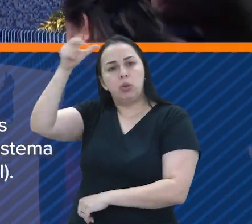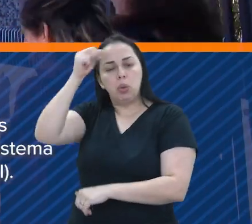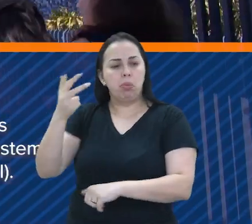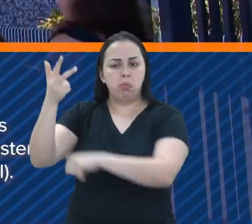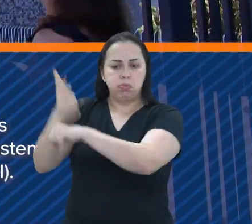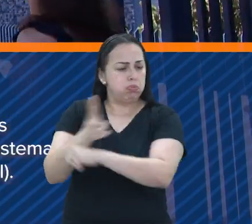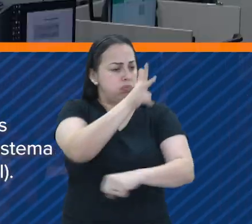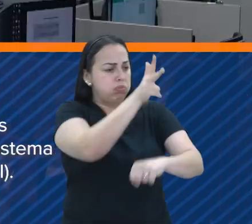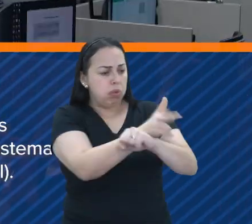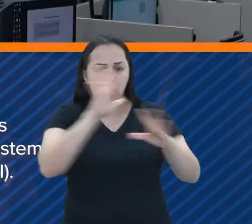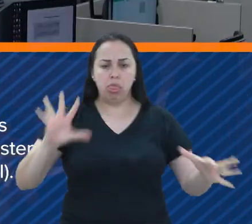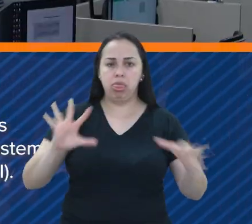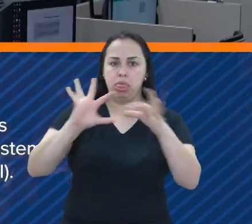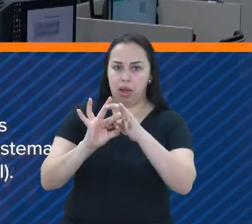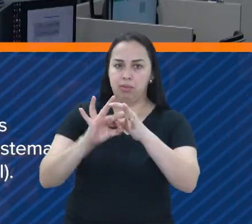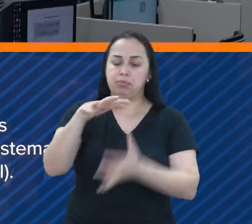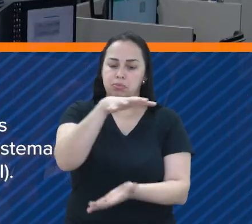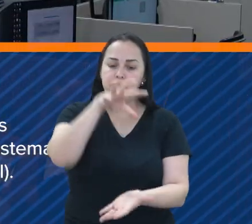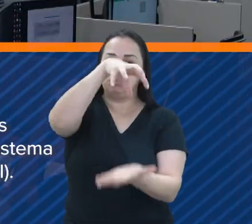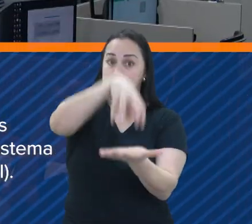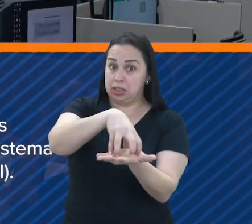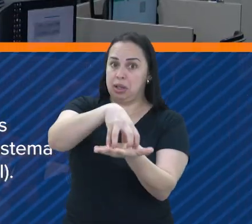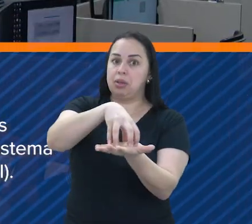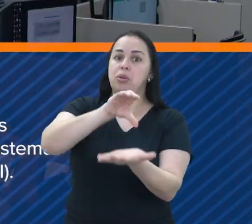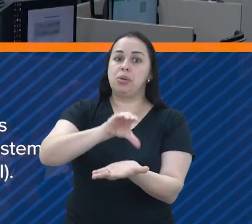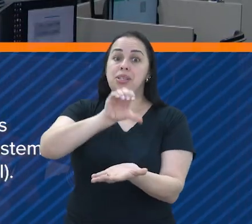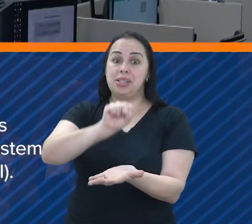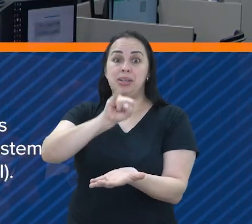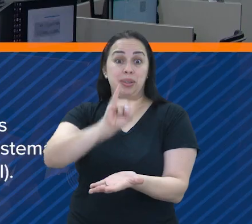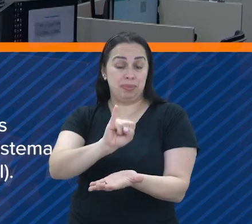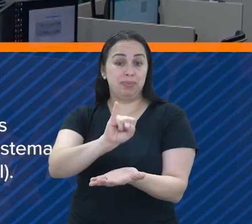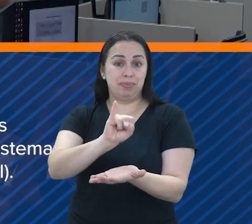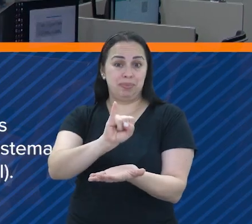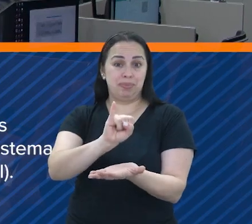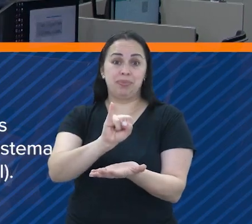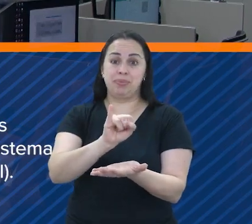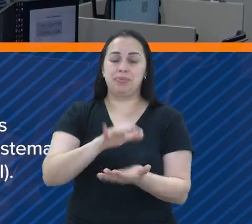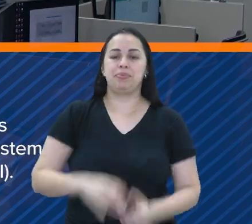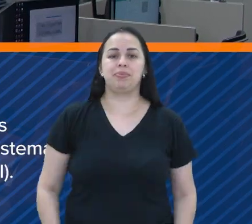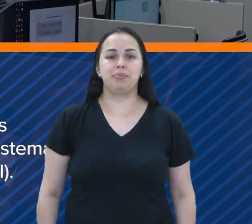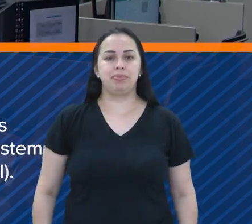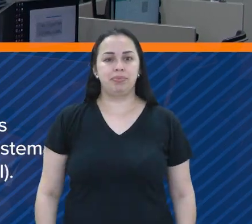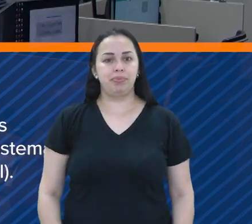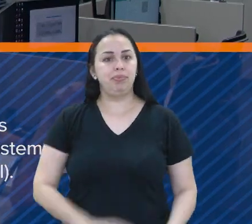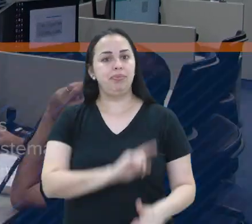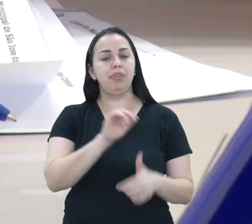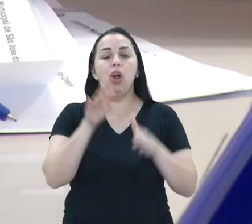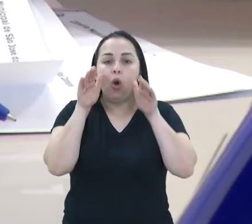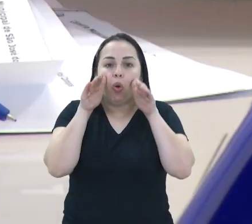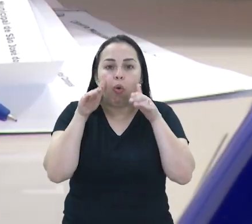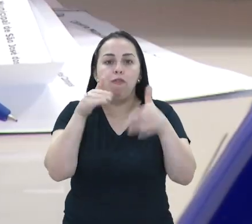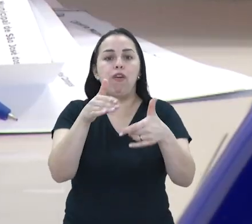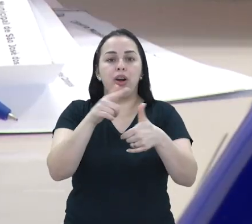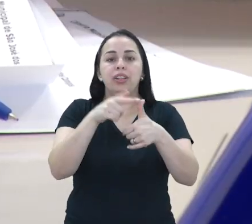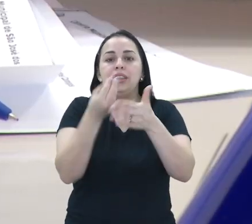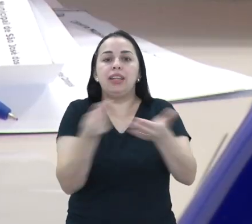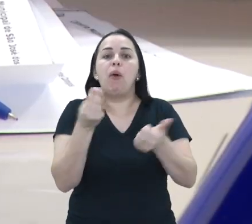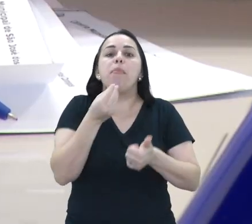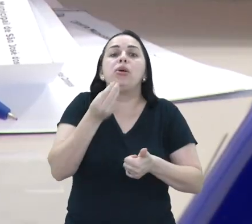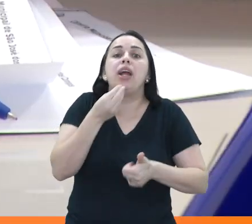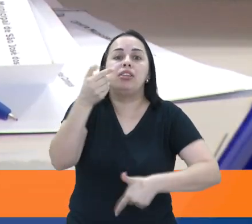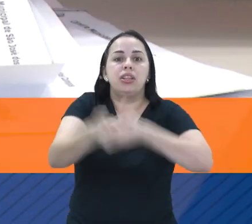com condomínios para integrar as câmeras de segurança desses locais ao sistema de monitoramento do CSI. Com foco na geração